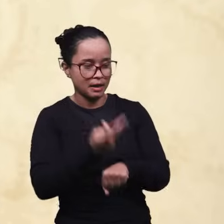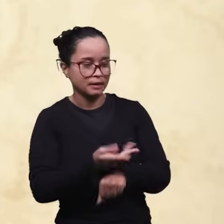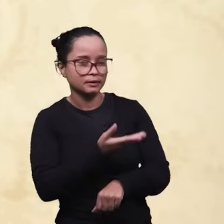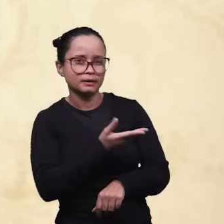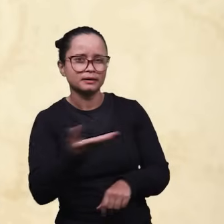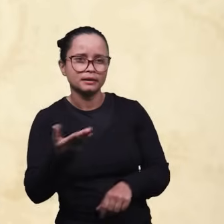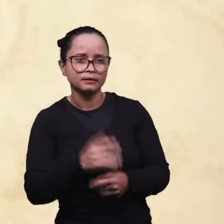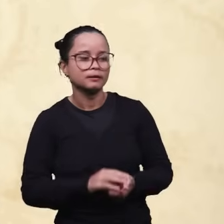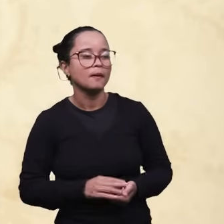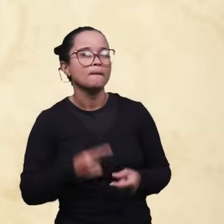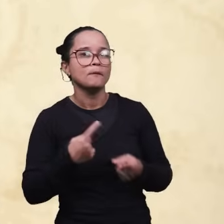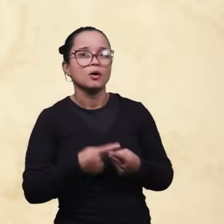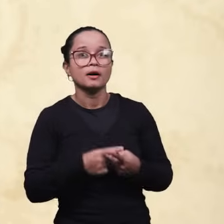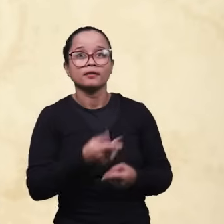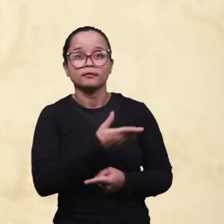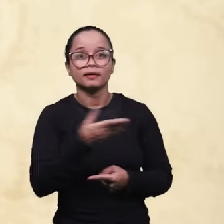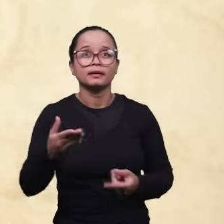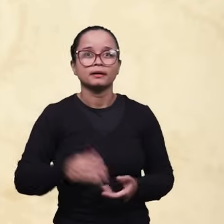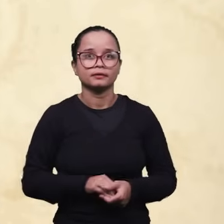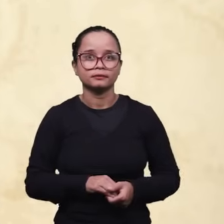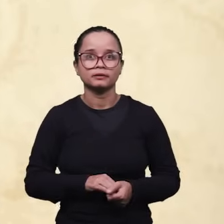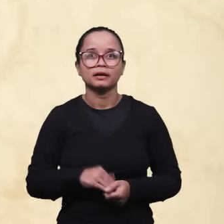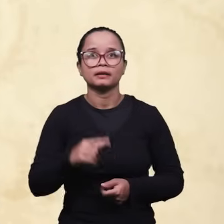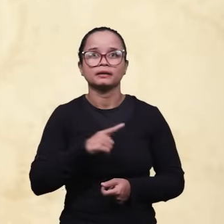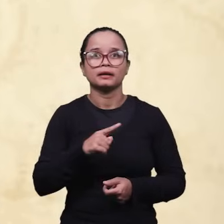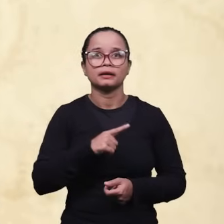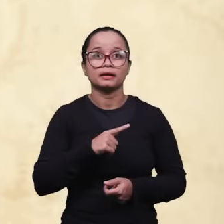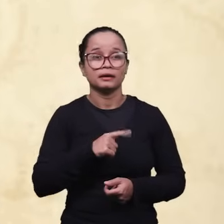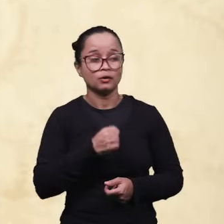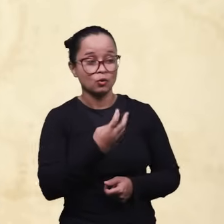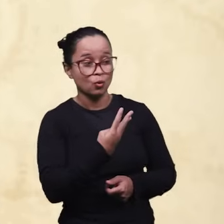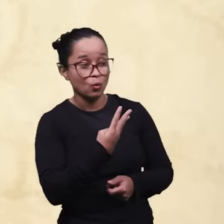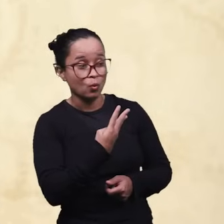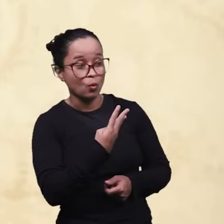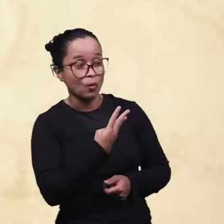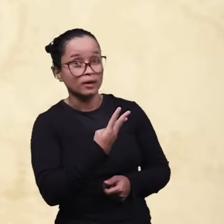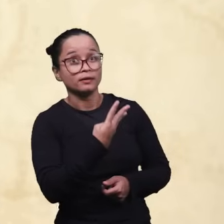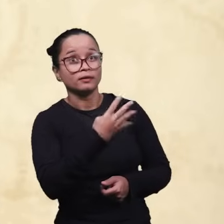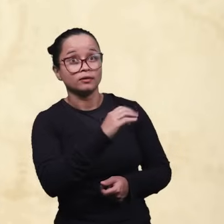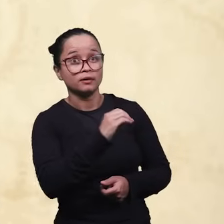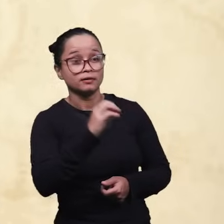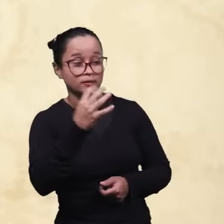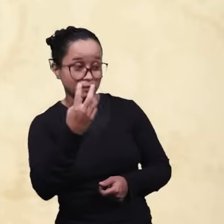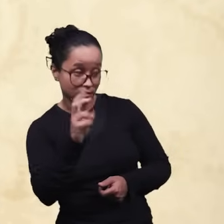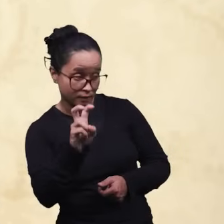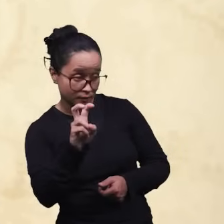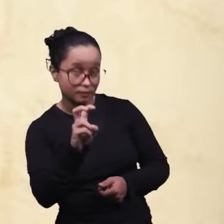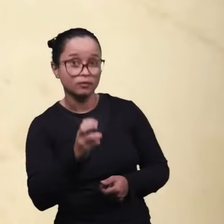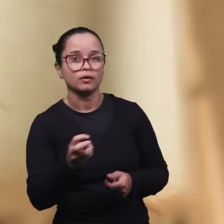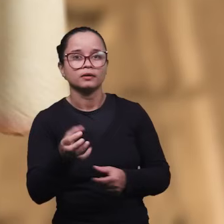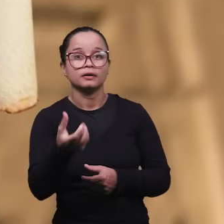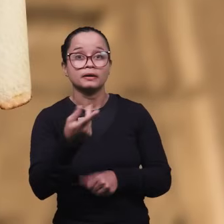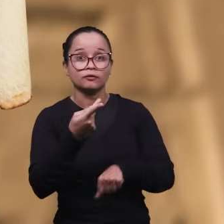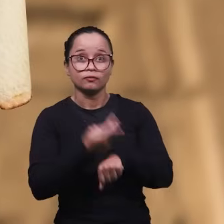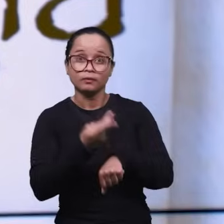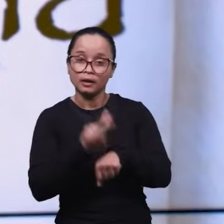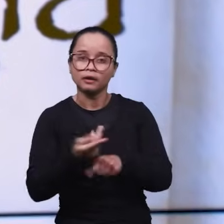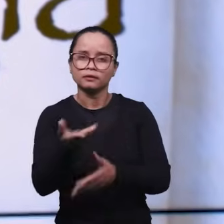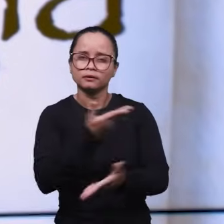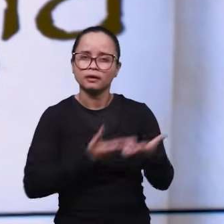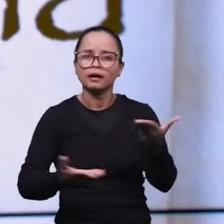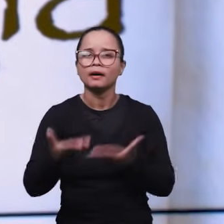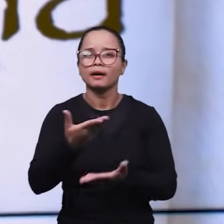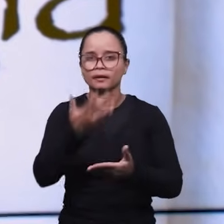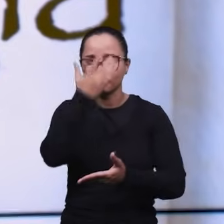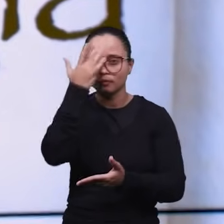dos filhos de Et, 400 ciclos de prata, corrente entre os mercadores. Então aí